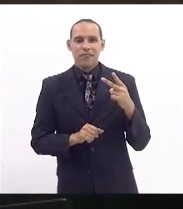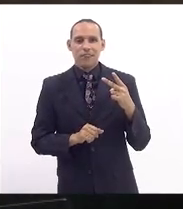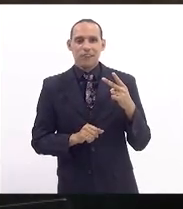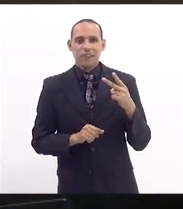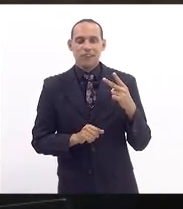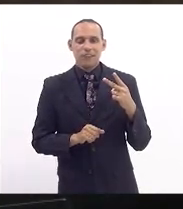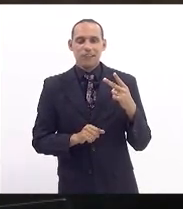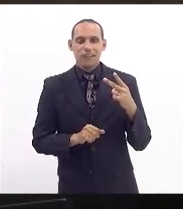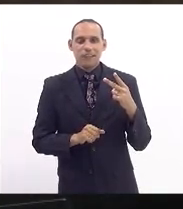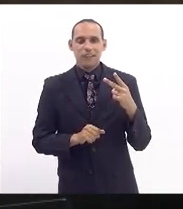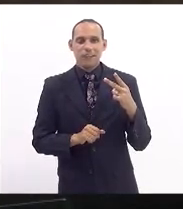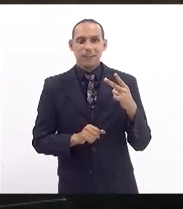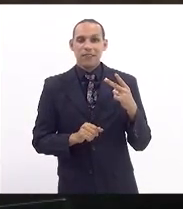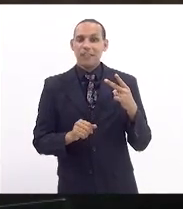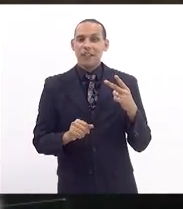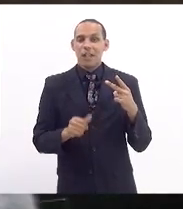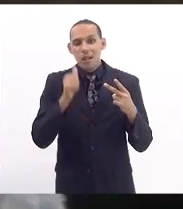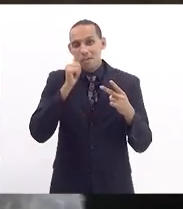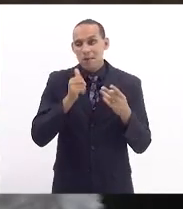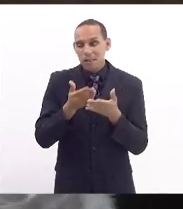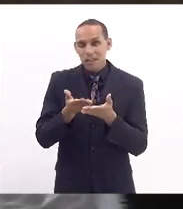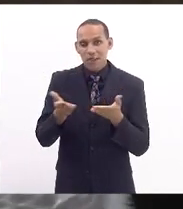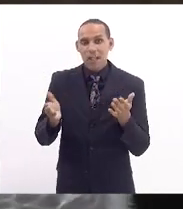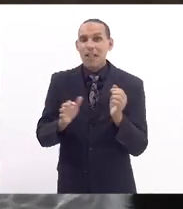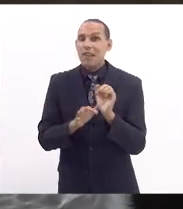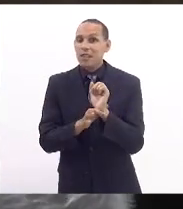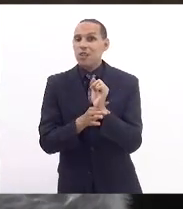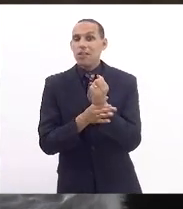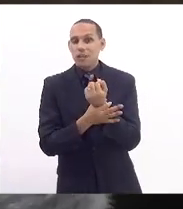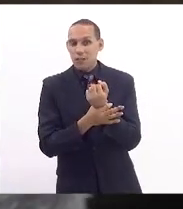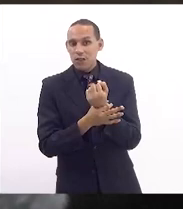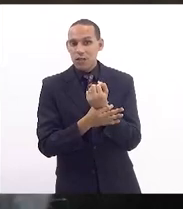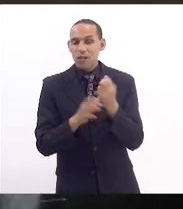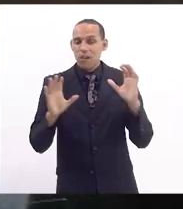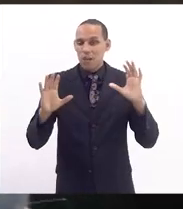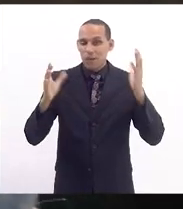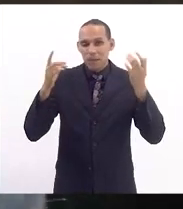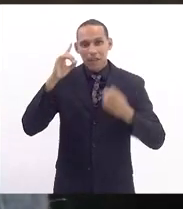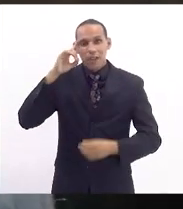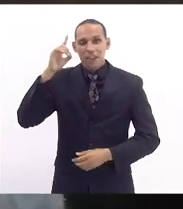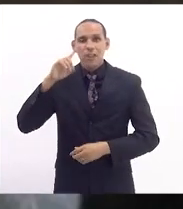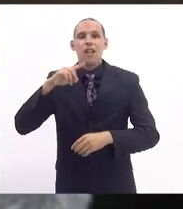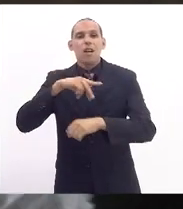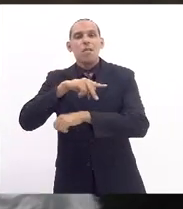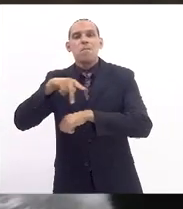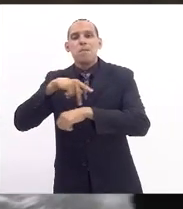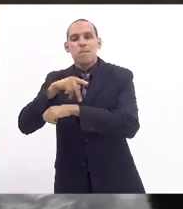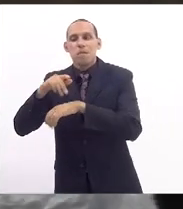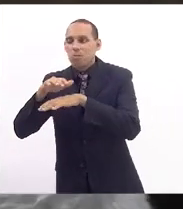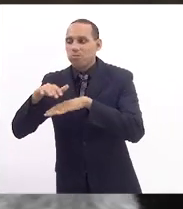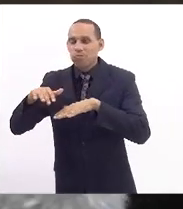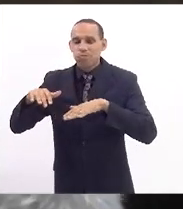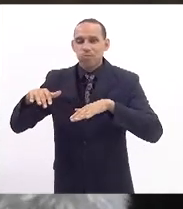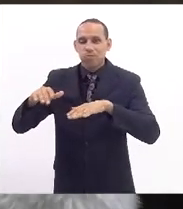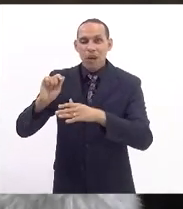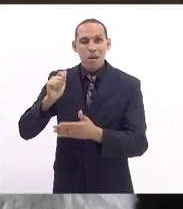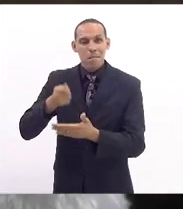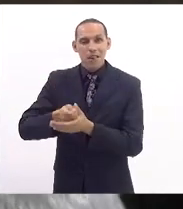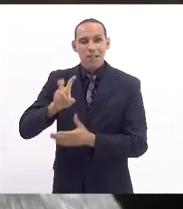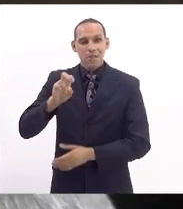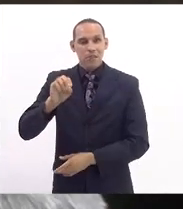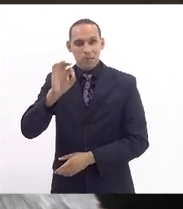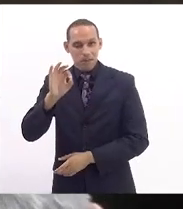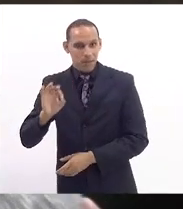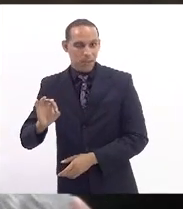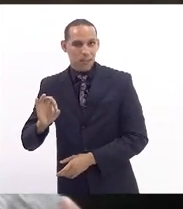é que fica assegurada as mulheres em comemoração ao seu dia internacional o pagamento cinquenta